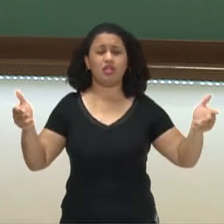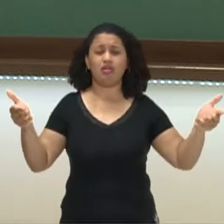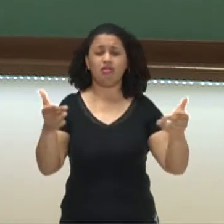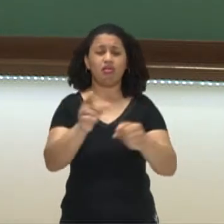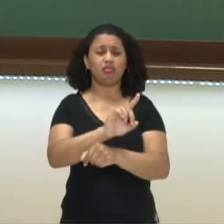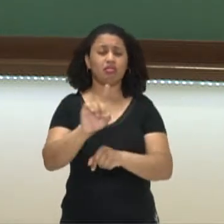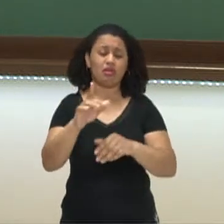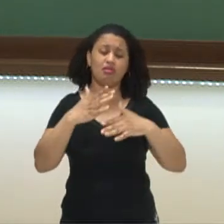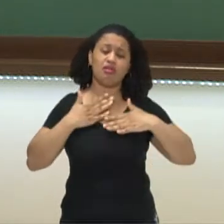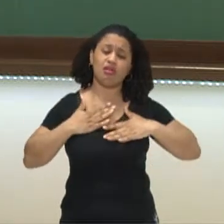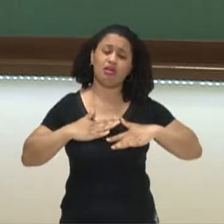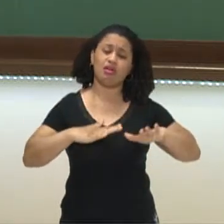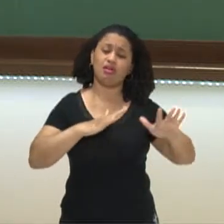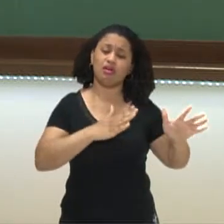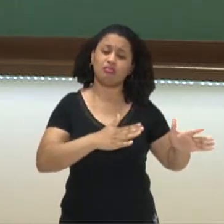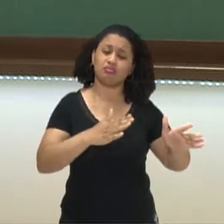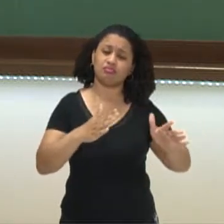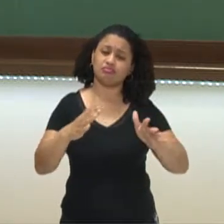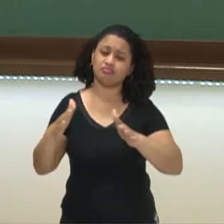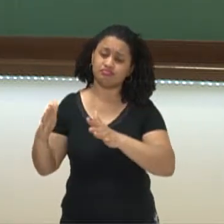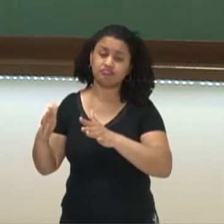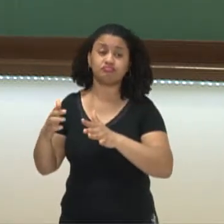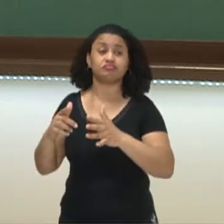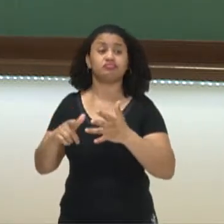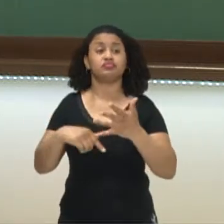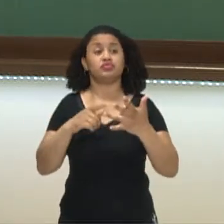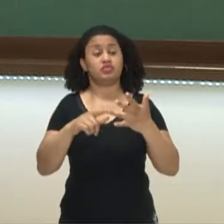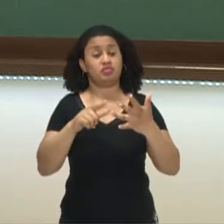poucos. Fundamental sempre, estude.